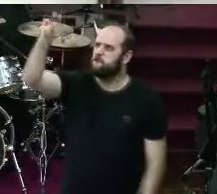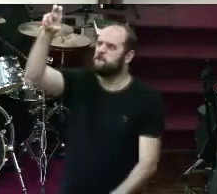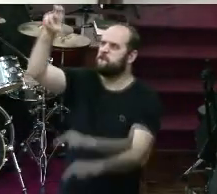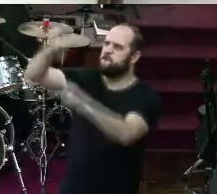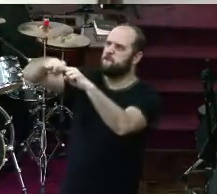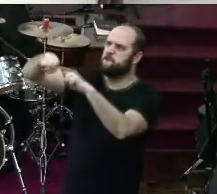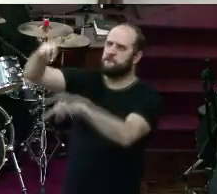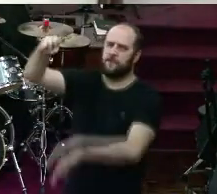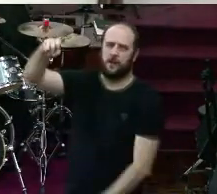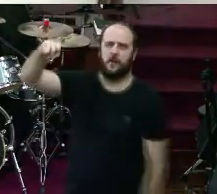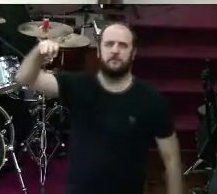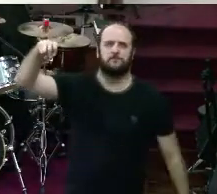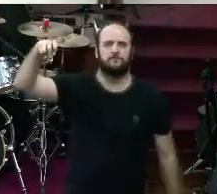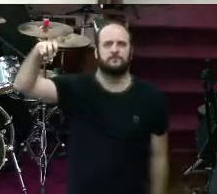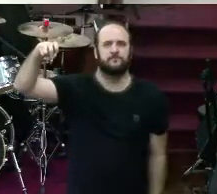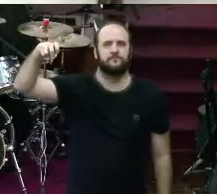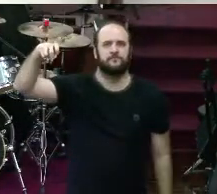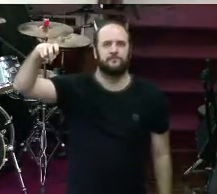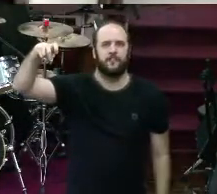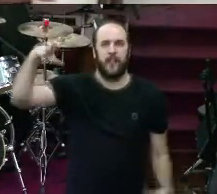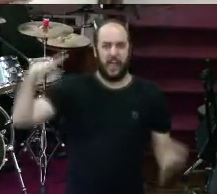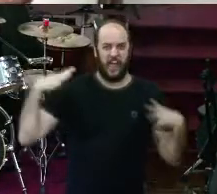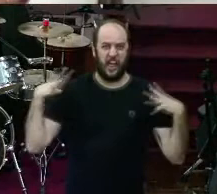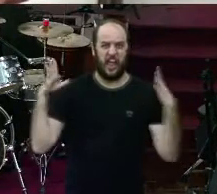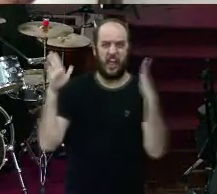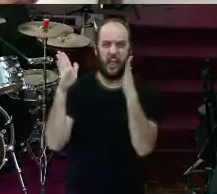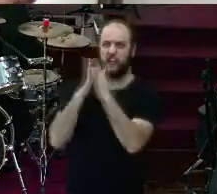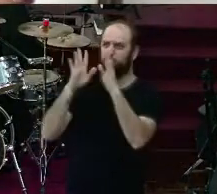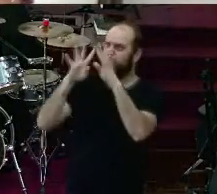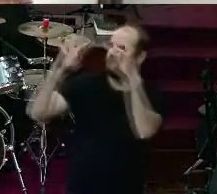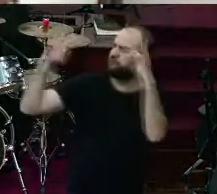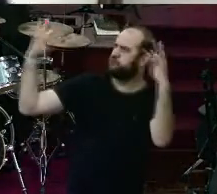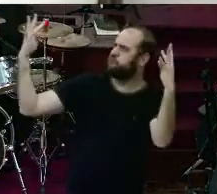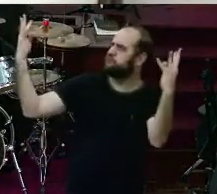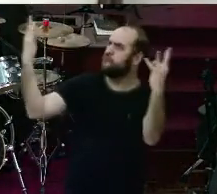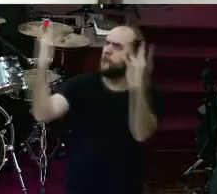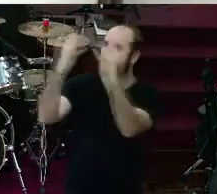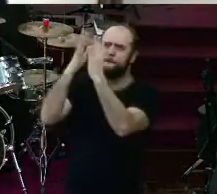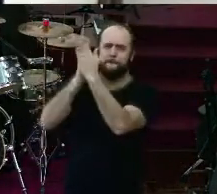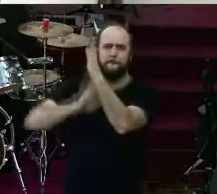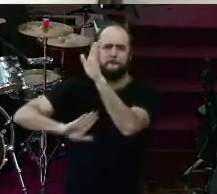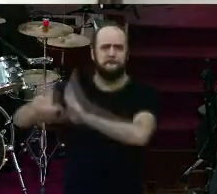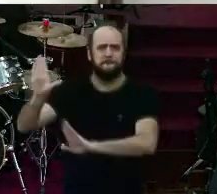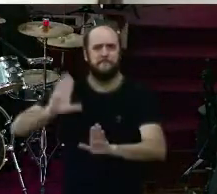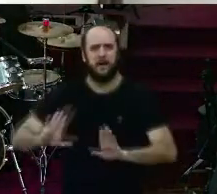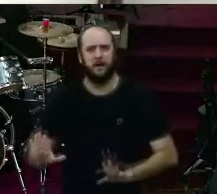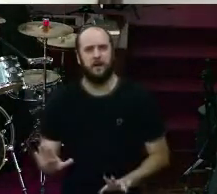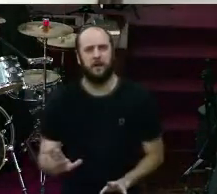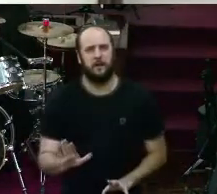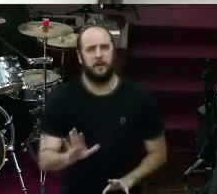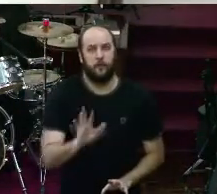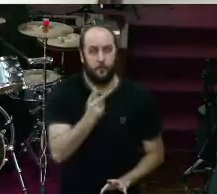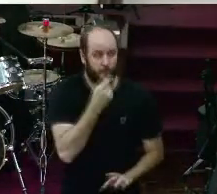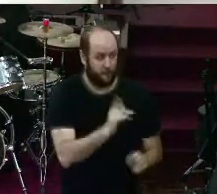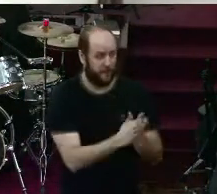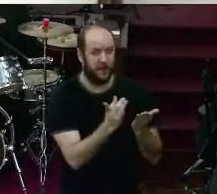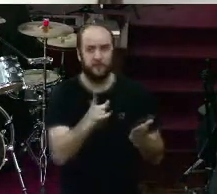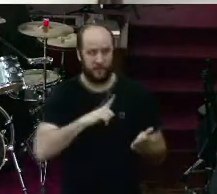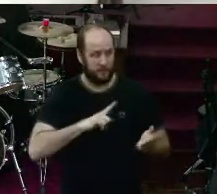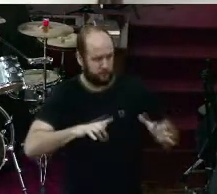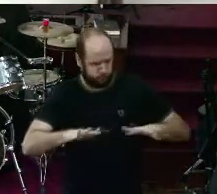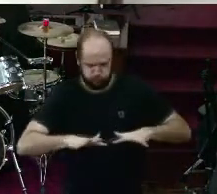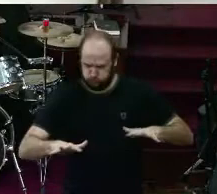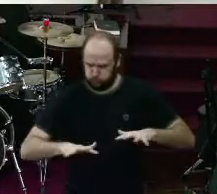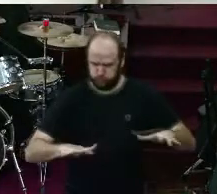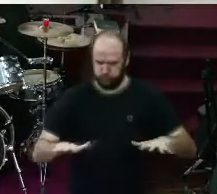trono. Os serafins estão adorando o Senhor. E é interessante que o texto diz que depois que houve esse tremor, as bases